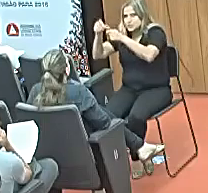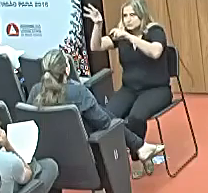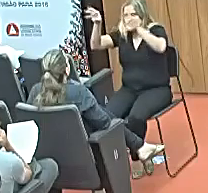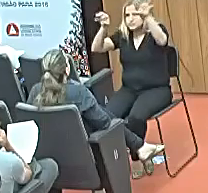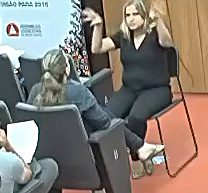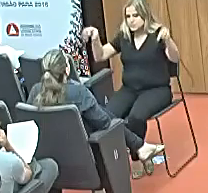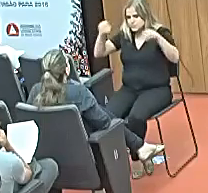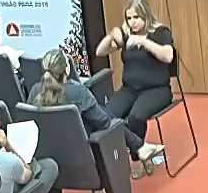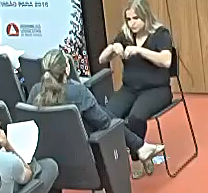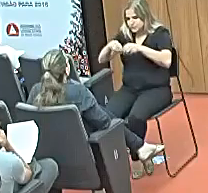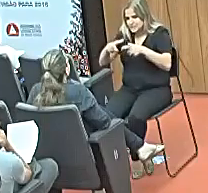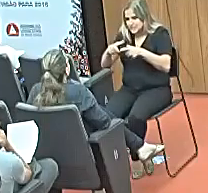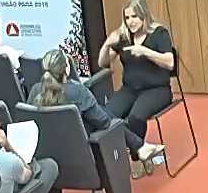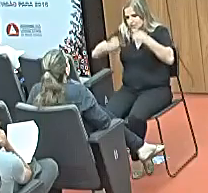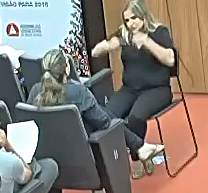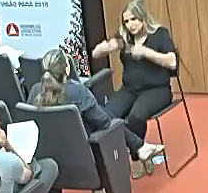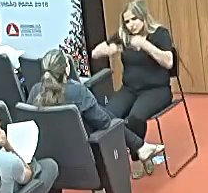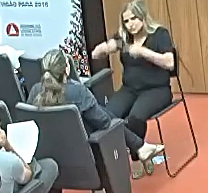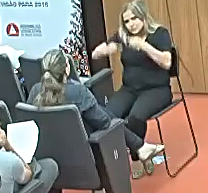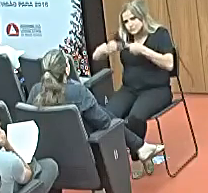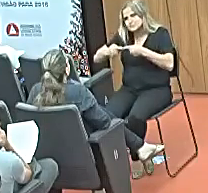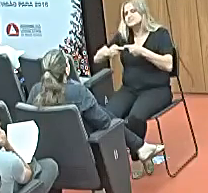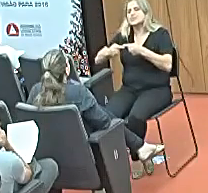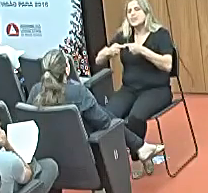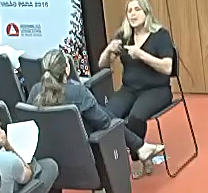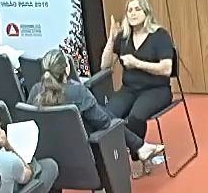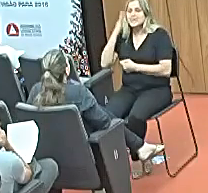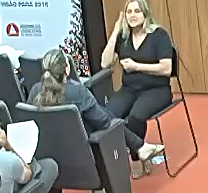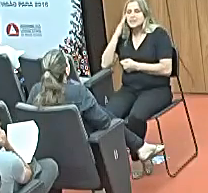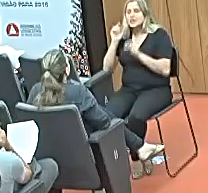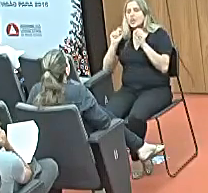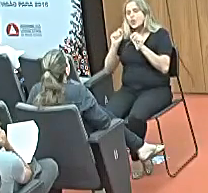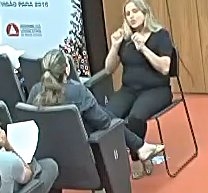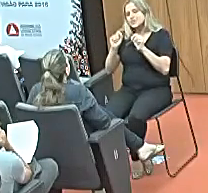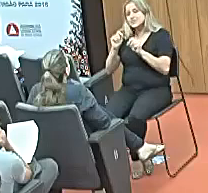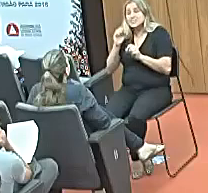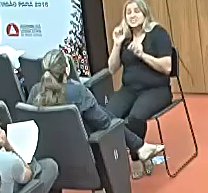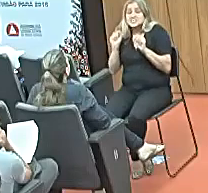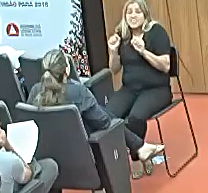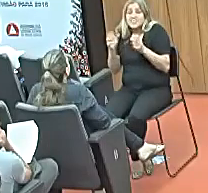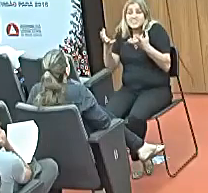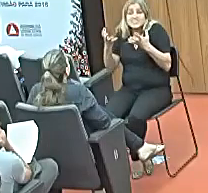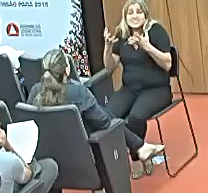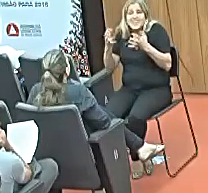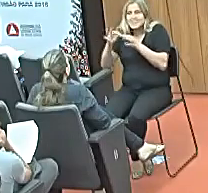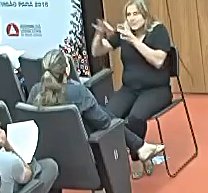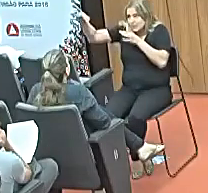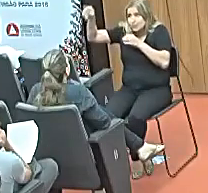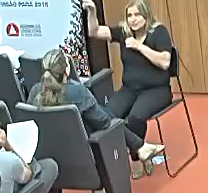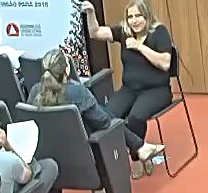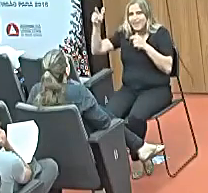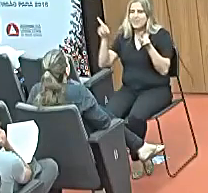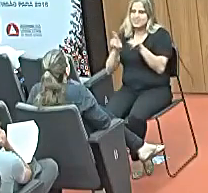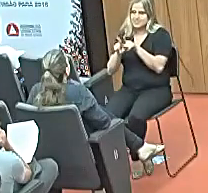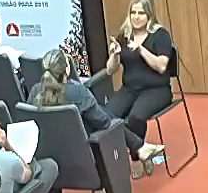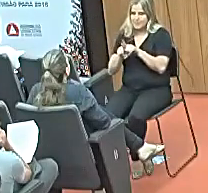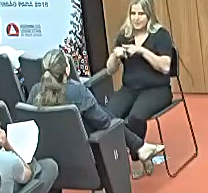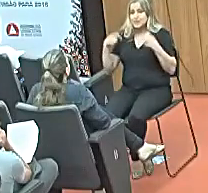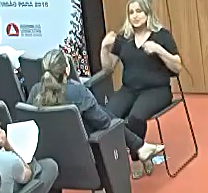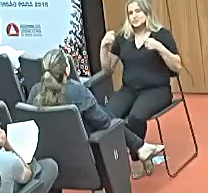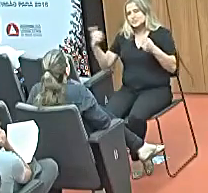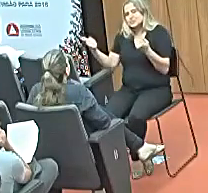encerra em 2019 e depois vai ser a é abrir um novo ciclo a partir de 2020 que ainda possamos mais ainda se chegar mais